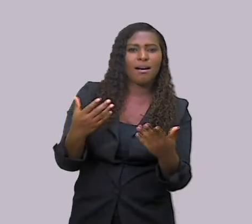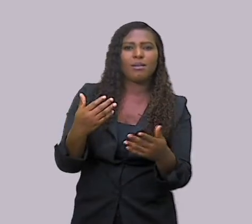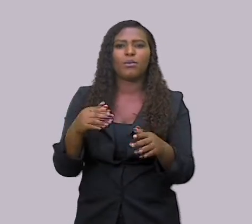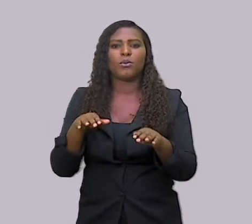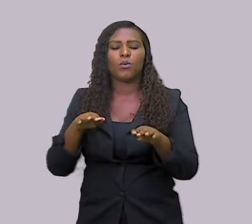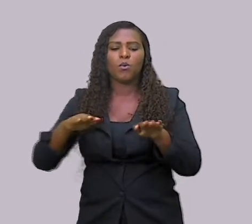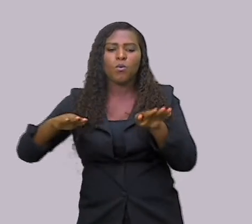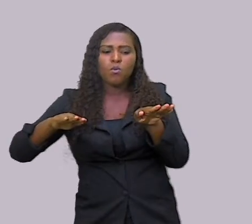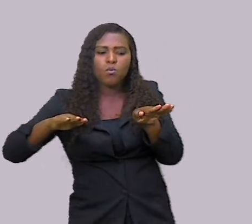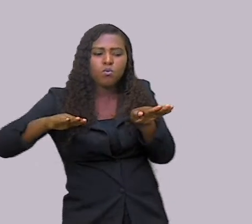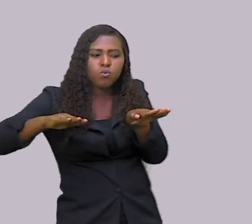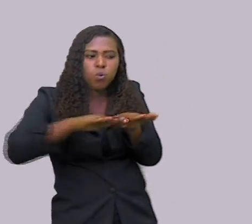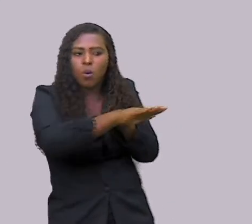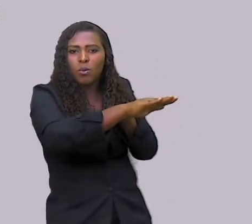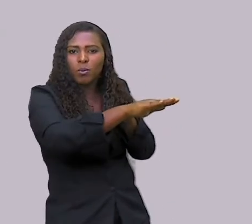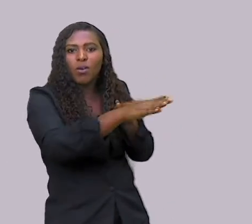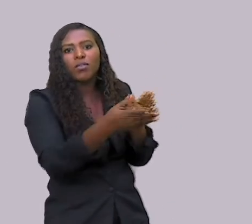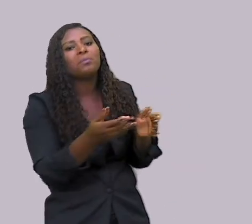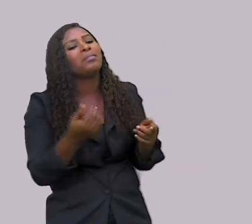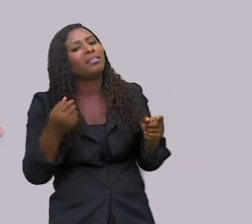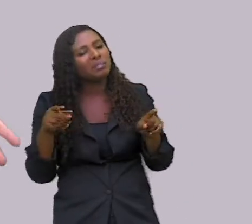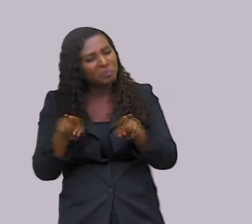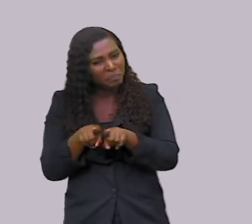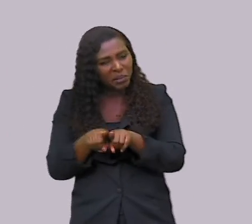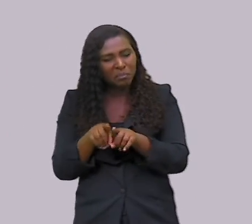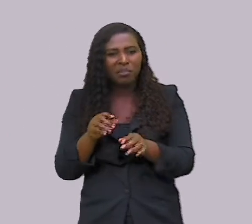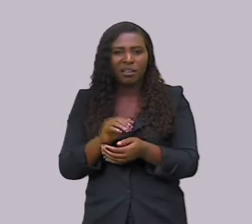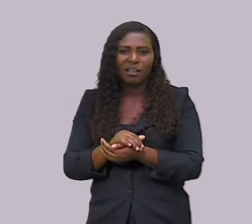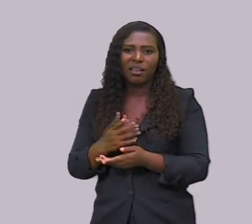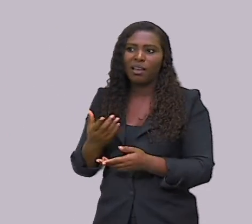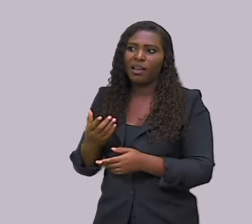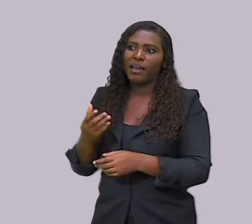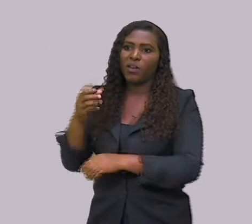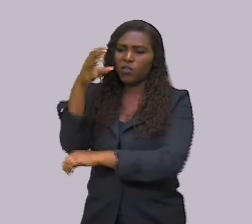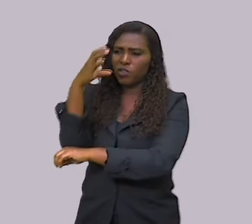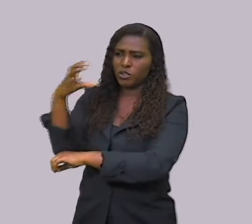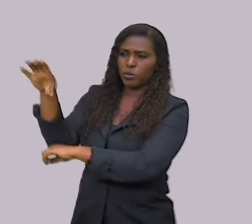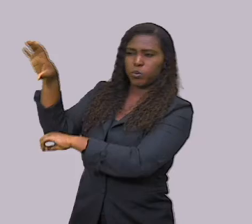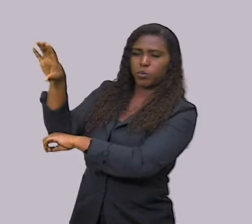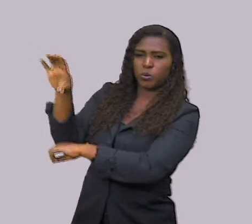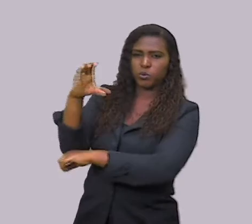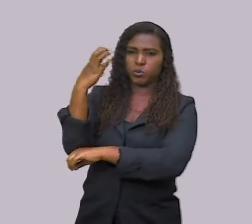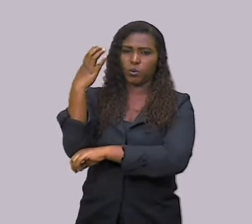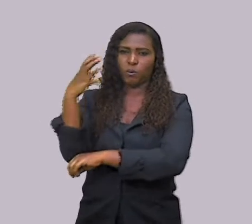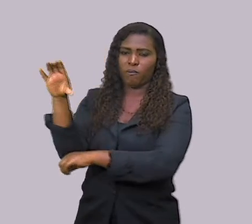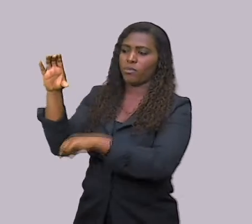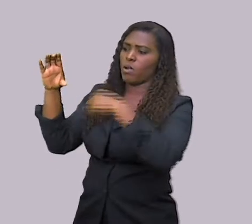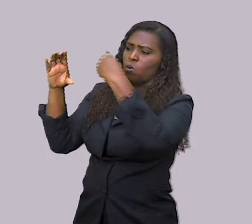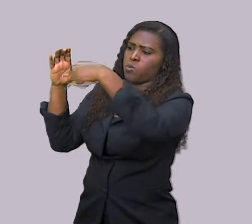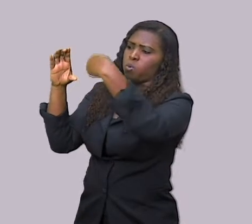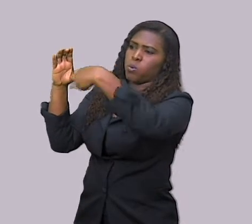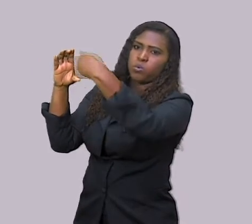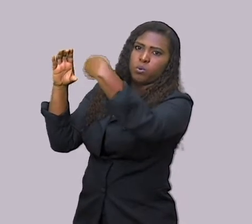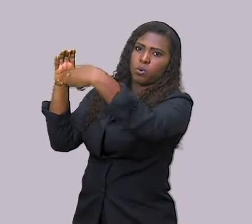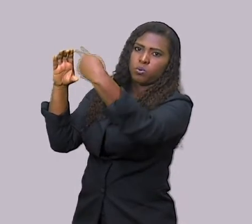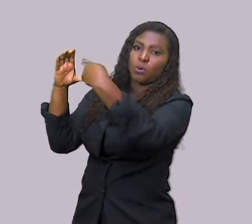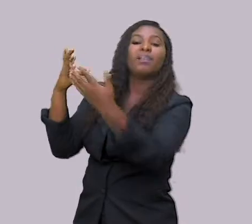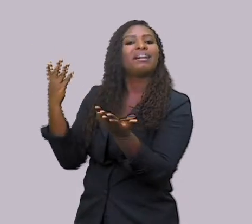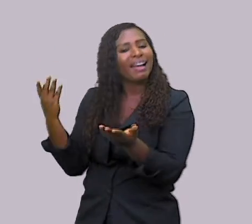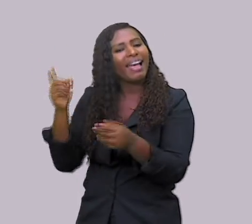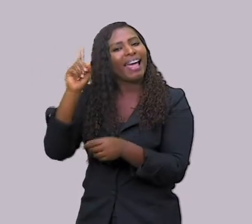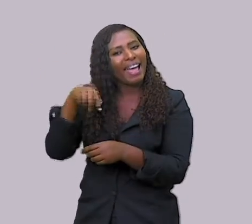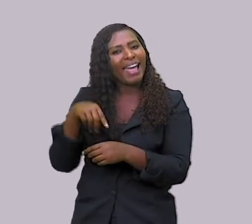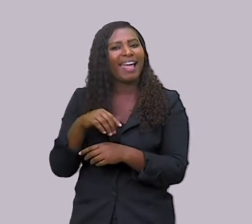A pá do nosso ventilador que gira aí. Já a energia mecânica é uma energia associada